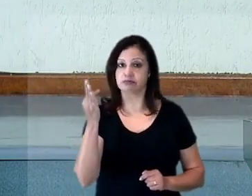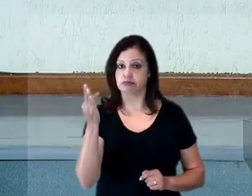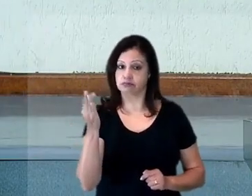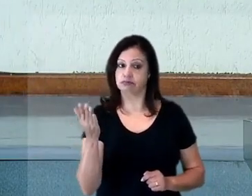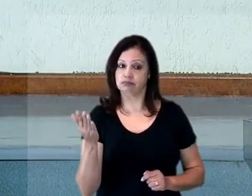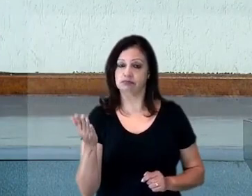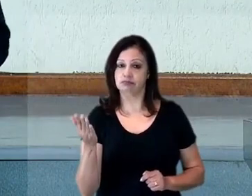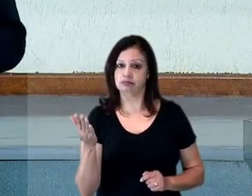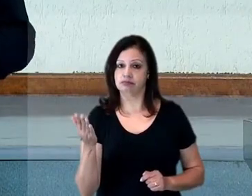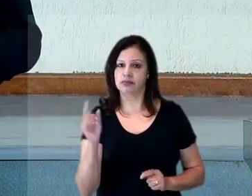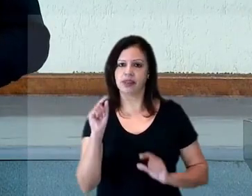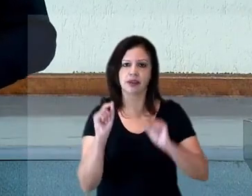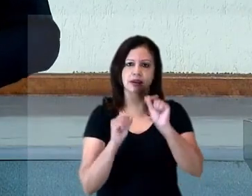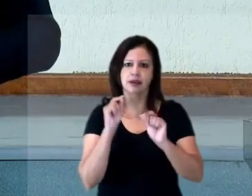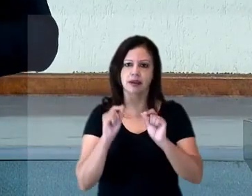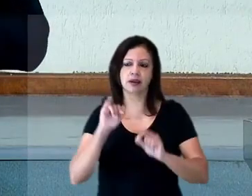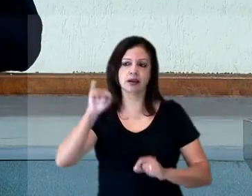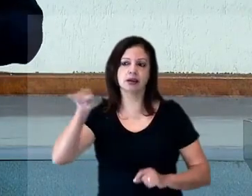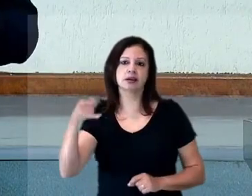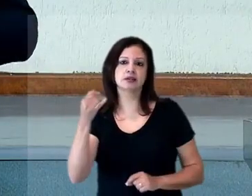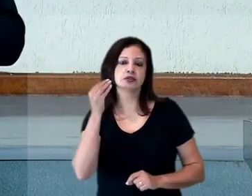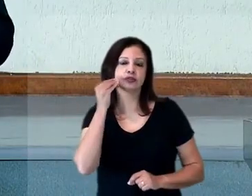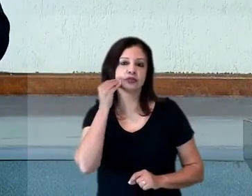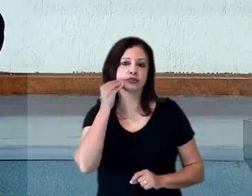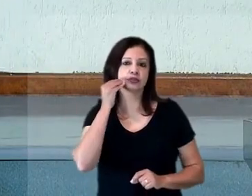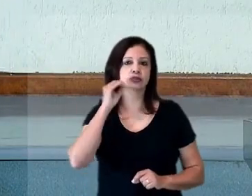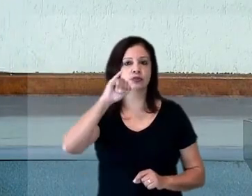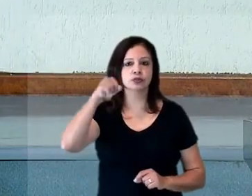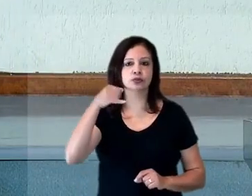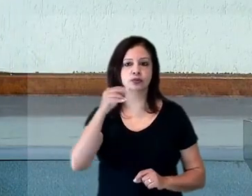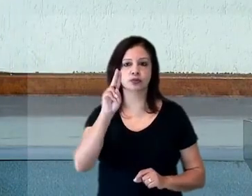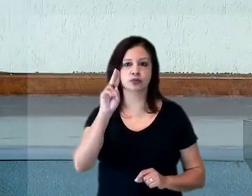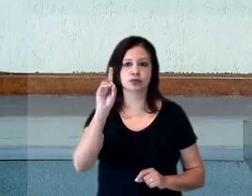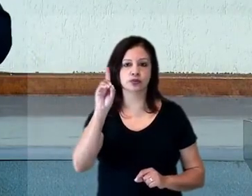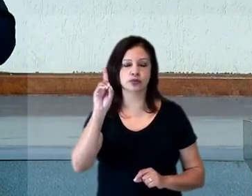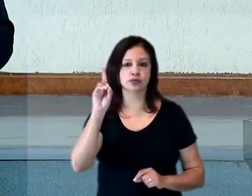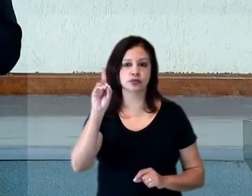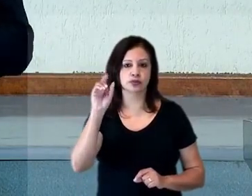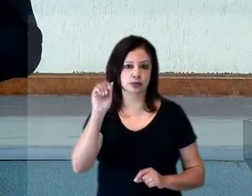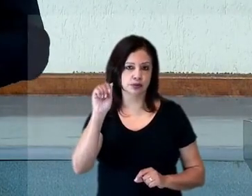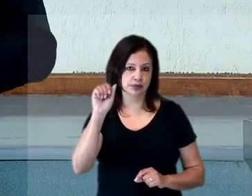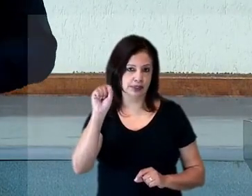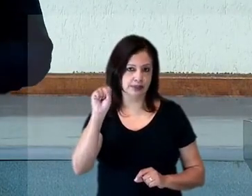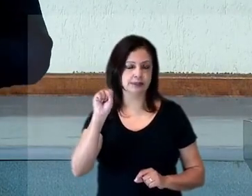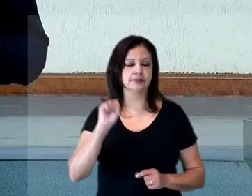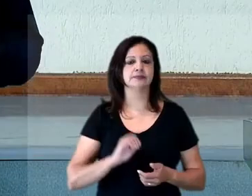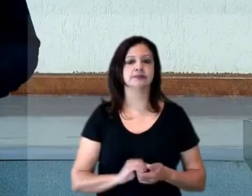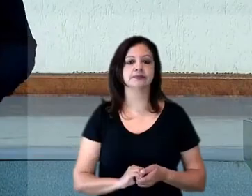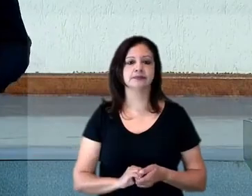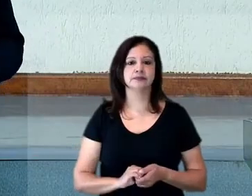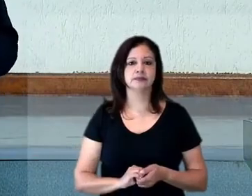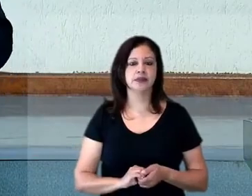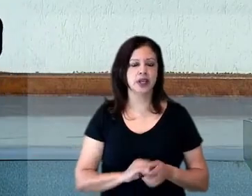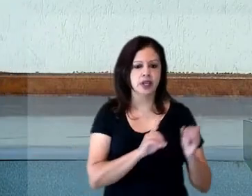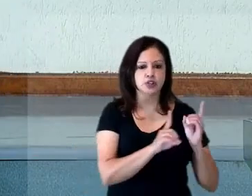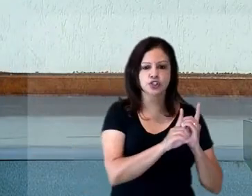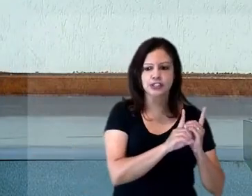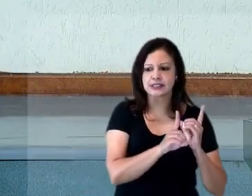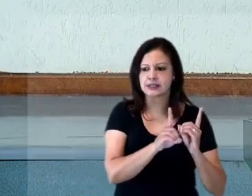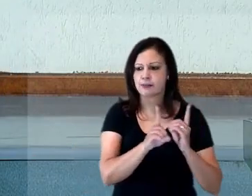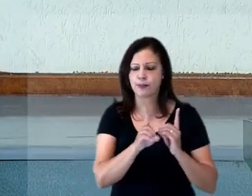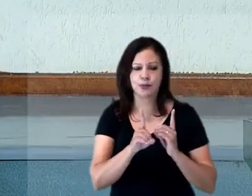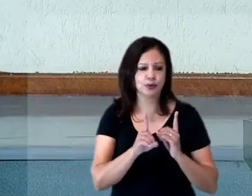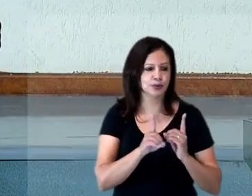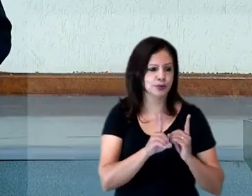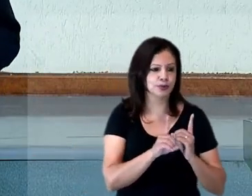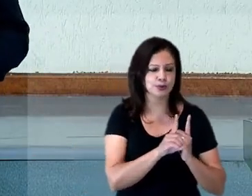referindo a Judas. Isso deixa os discípulos intrigados, deixa os discípulos preocupados,